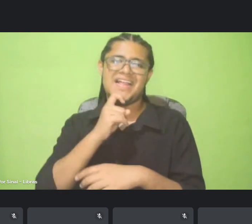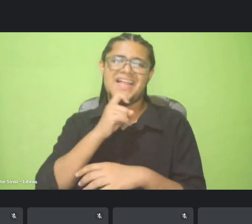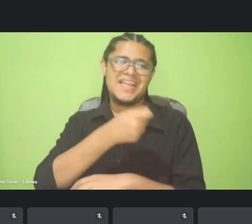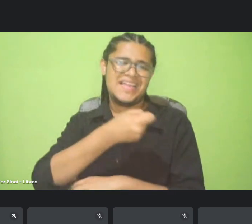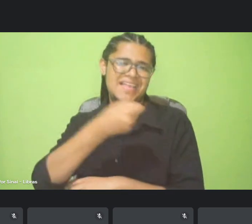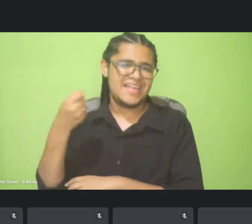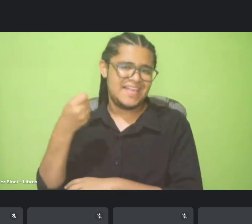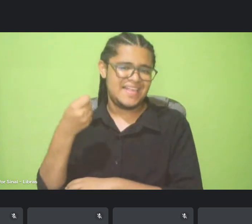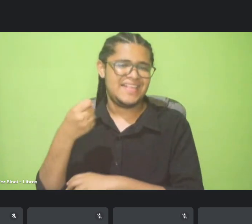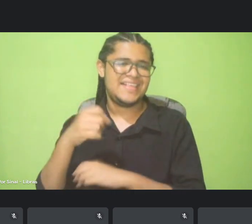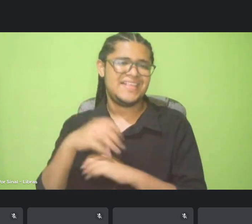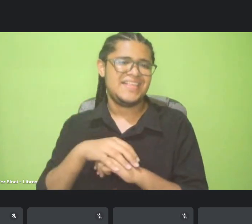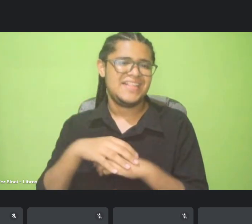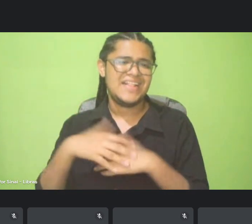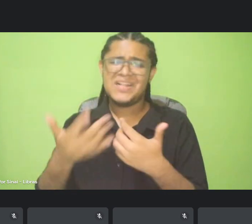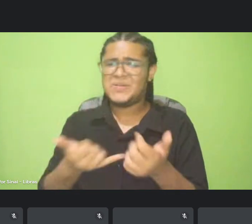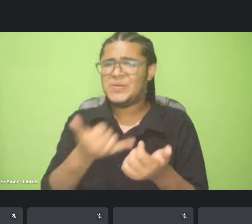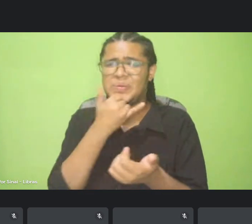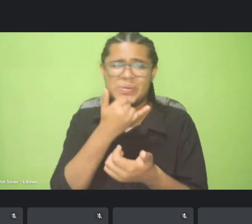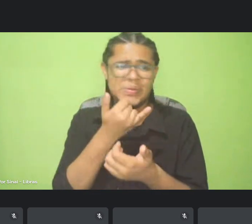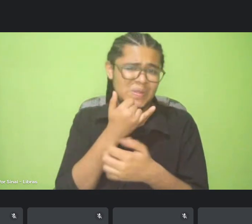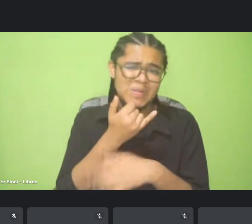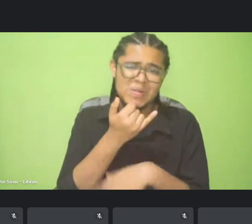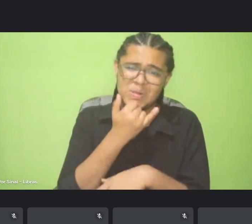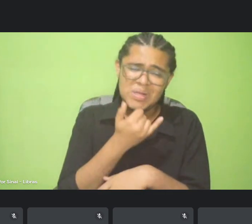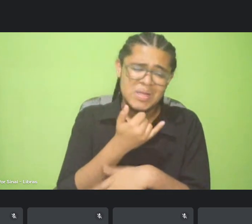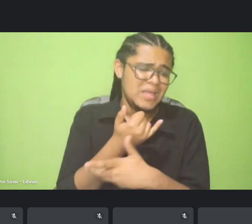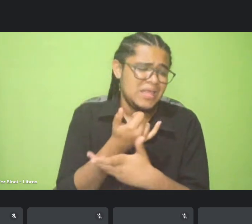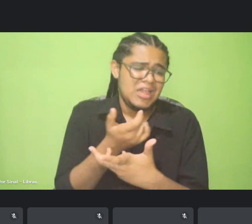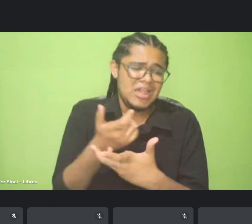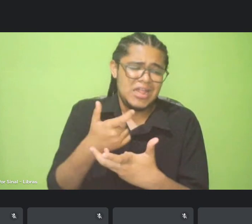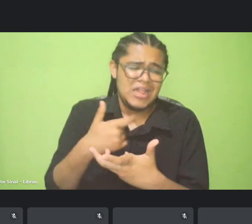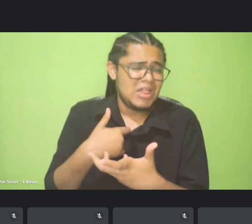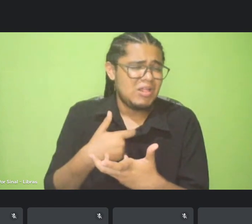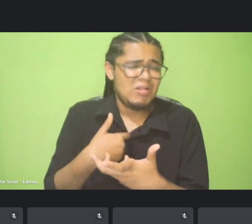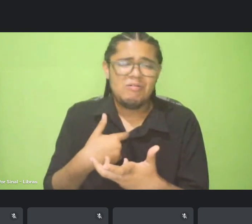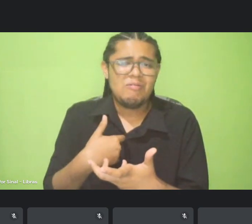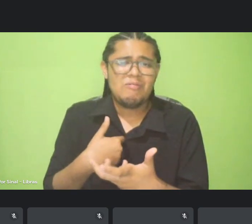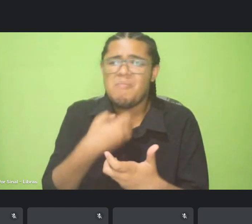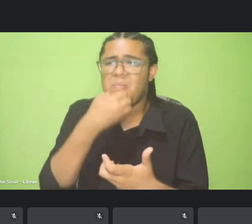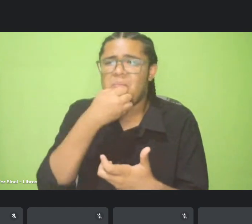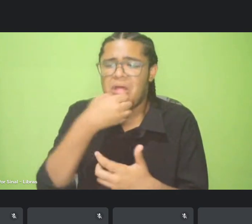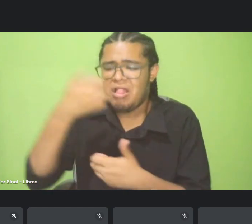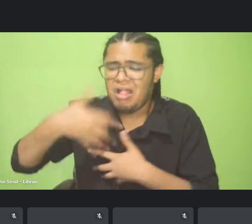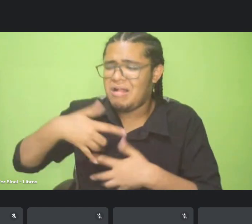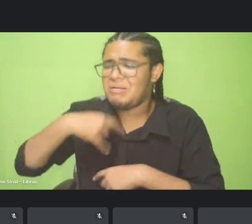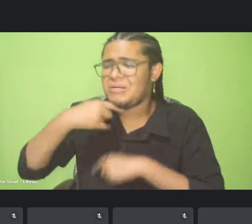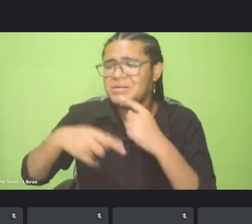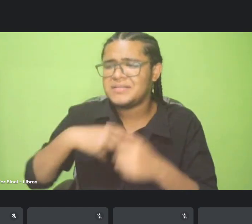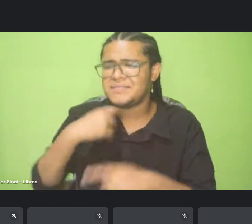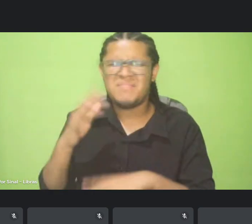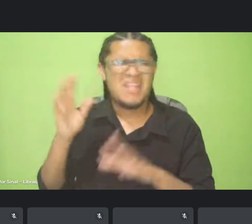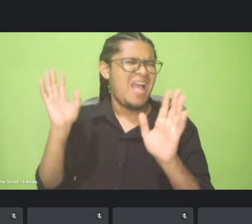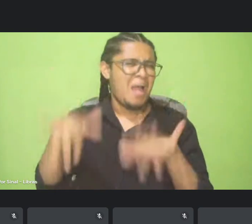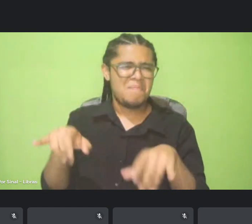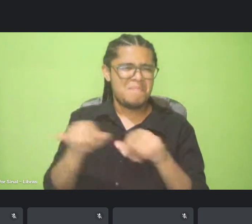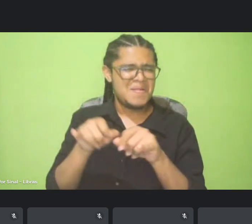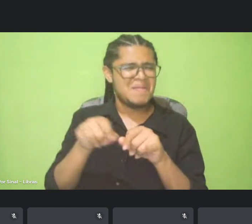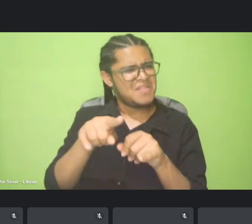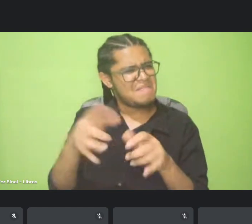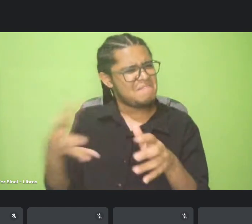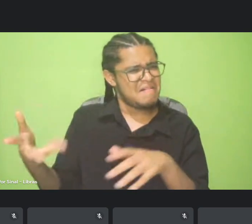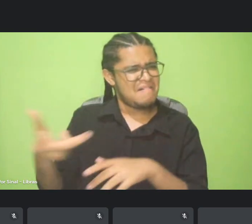Arrasou, minha filha, arrasou. A pessoa está se escutando agora, já fez uma imagem visual de tu, está tudo certo, arrasou. Pronto,